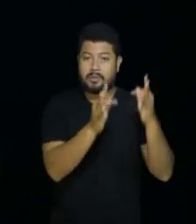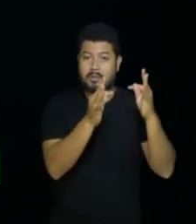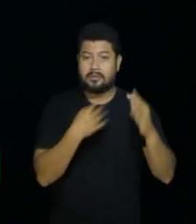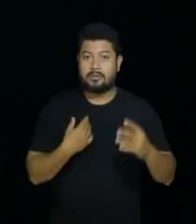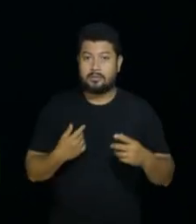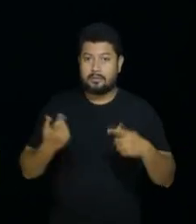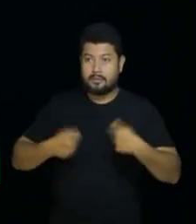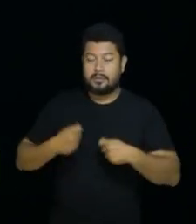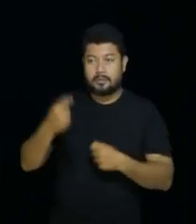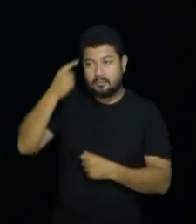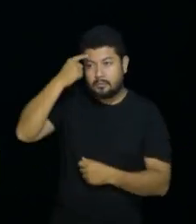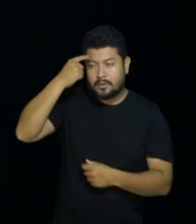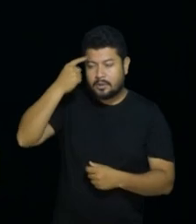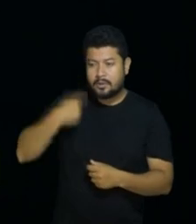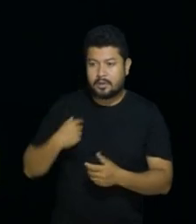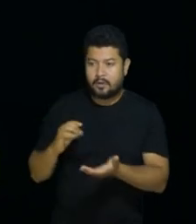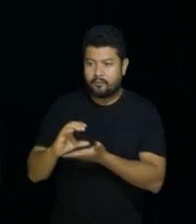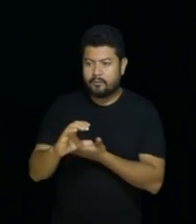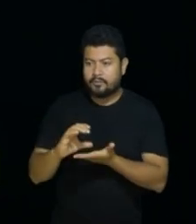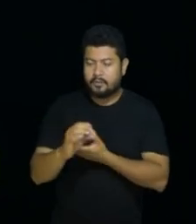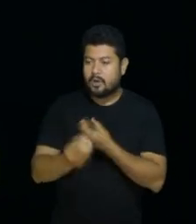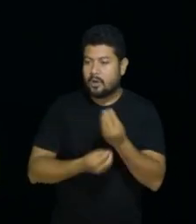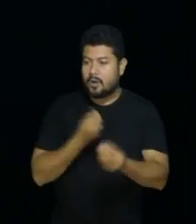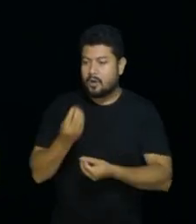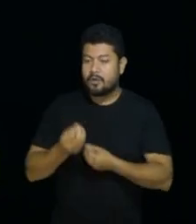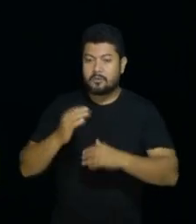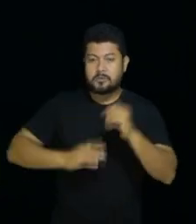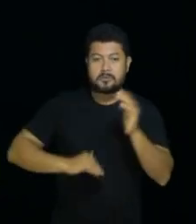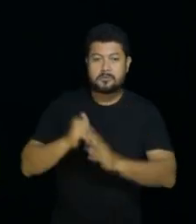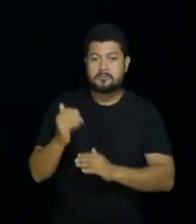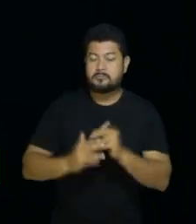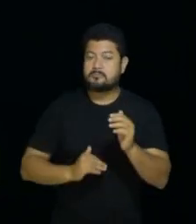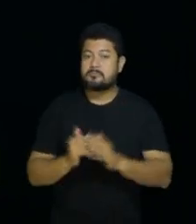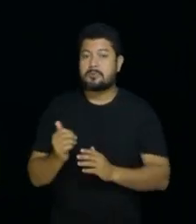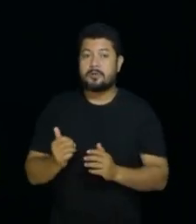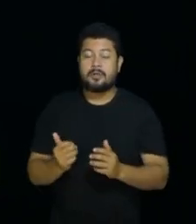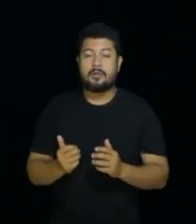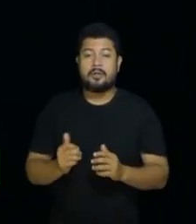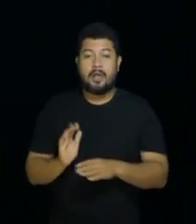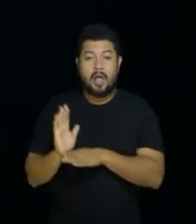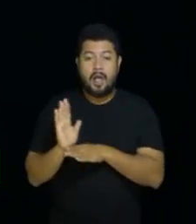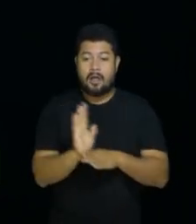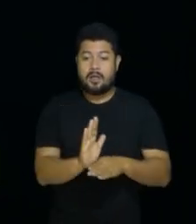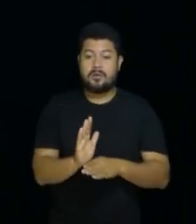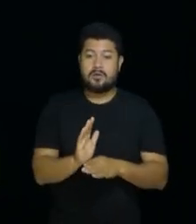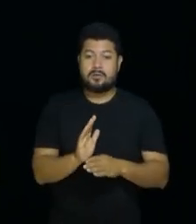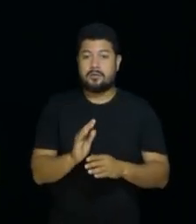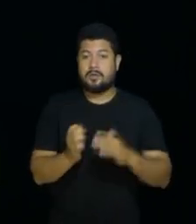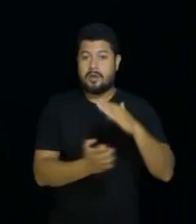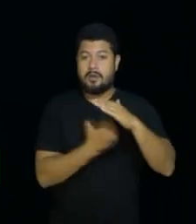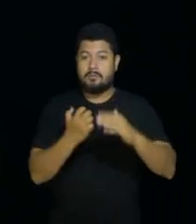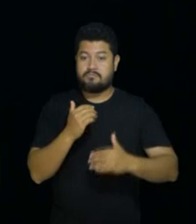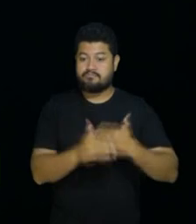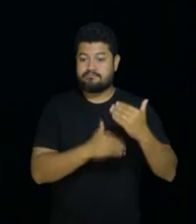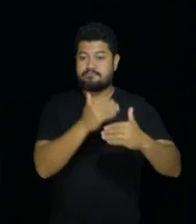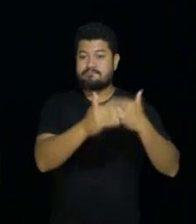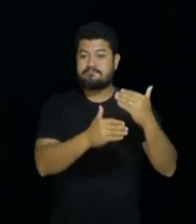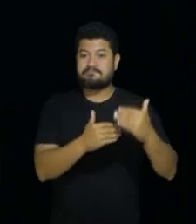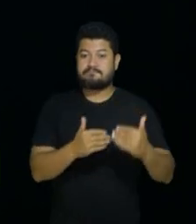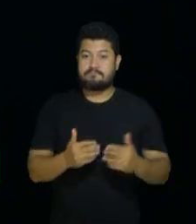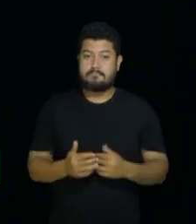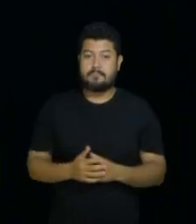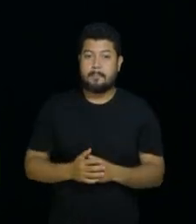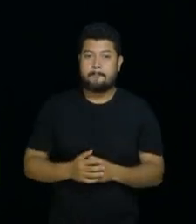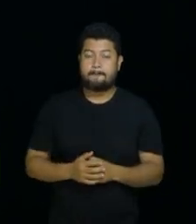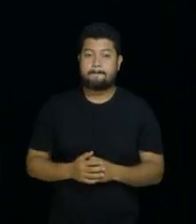olhos de investimento, que a gente pode fazer ações para que a gente fortaleça as nossas ações, as nossas entidades e as nossas empresas.